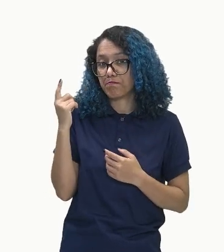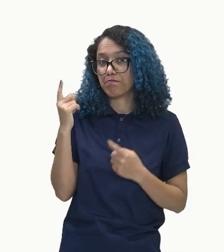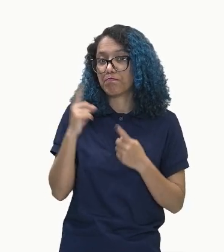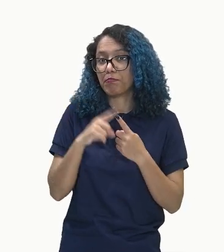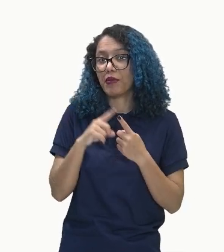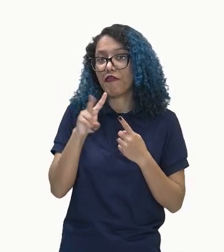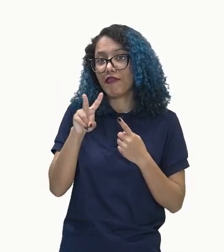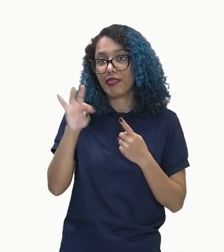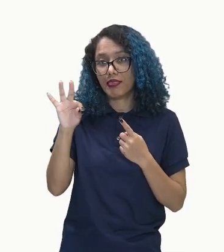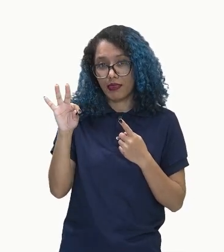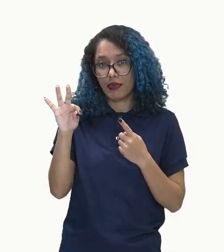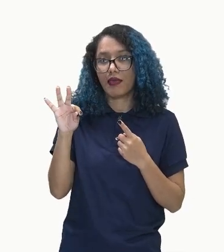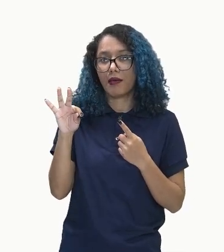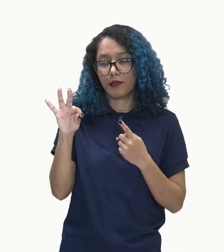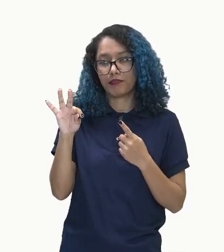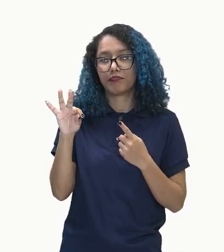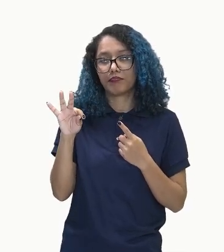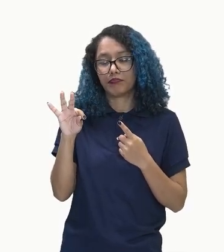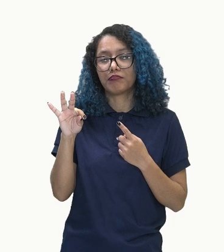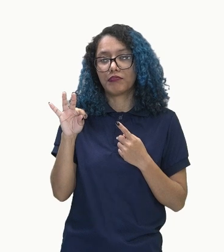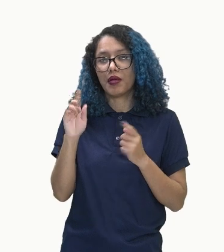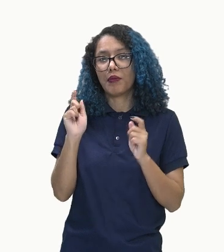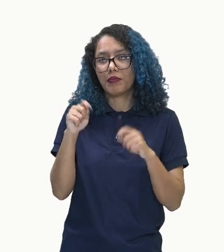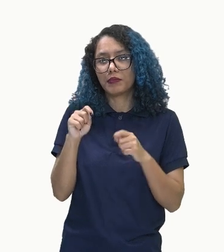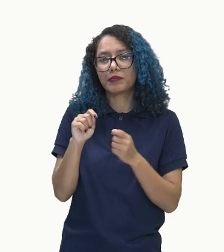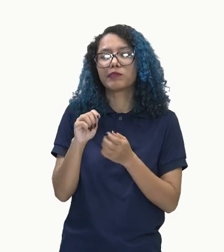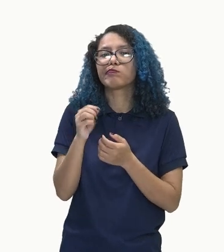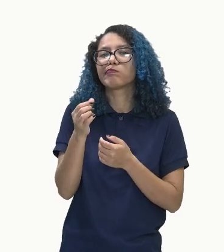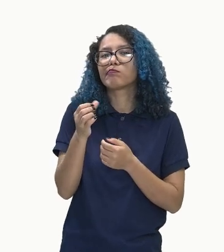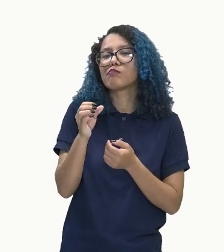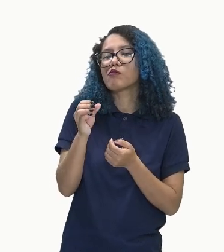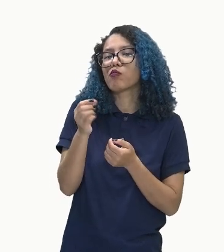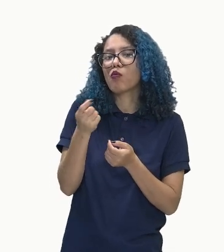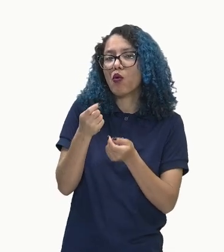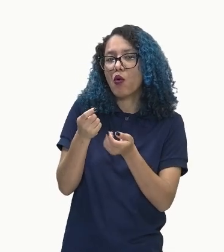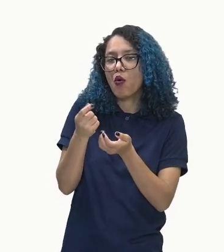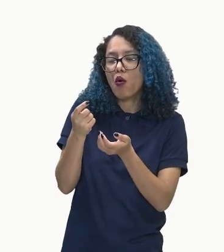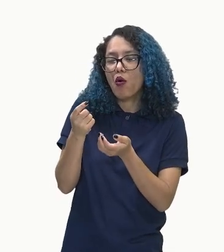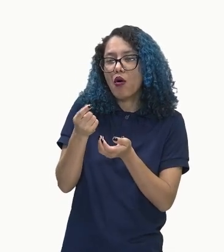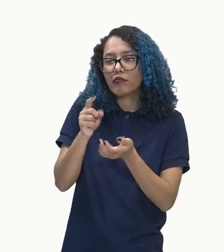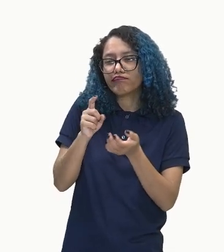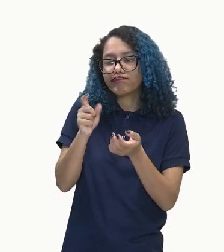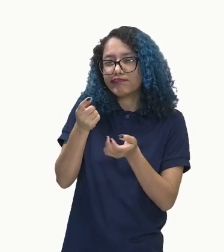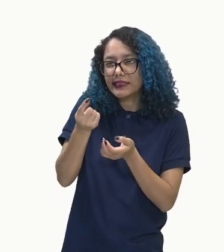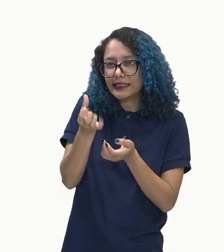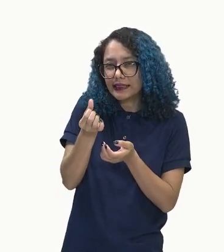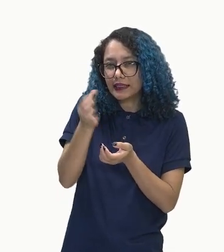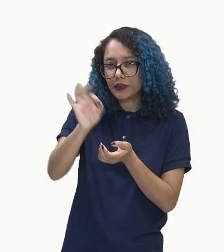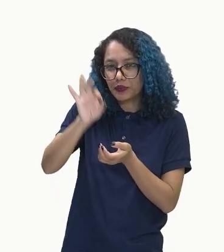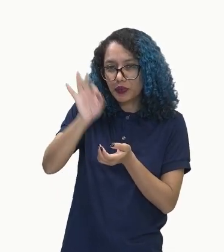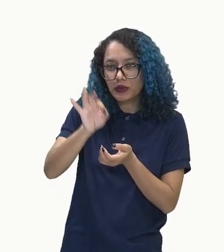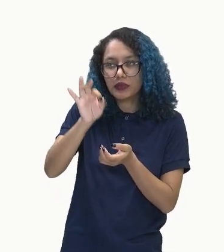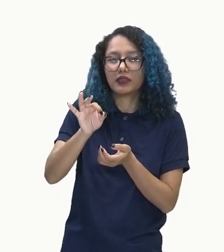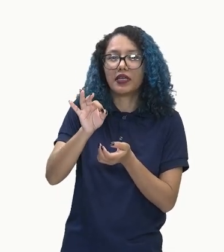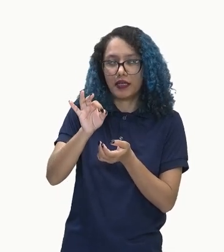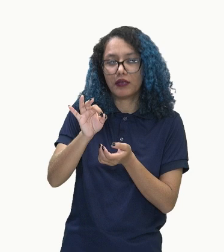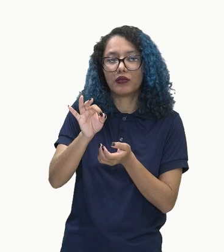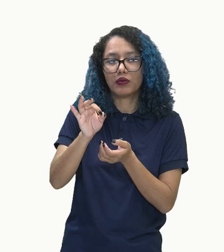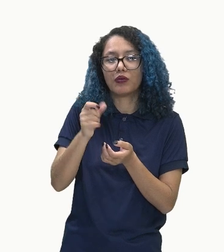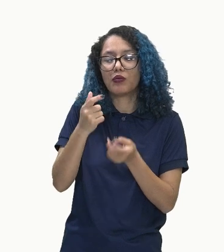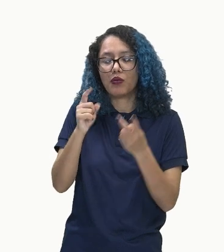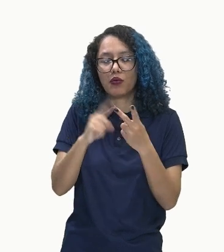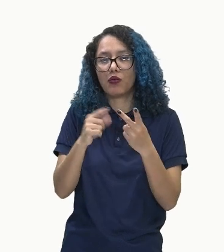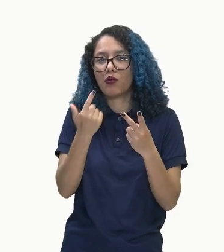ser utilizado, cobrado até 6% do trabalhador, certo? Vale alimentação, até